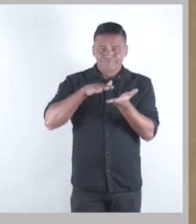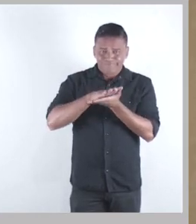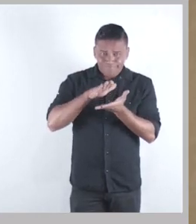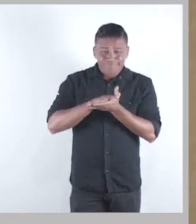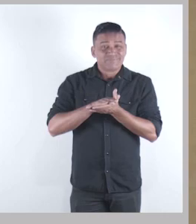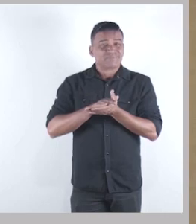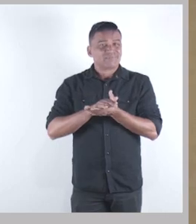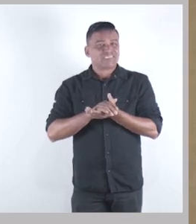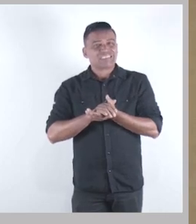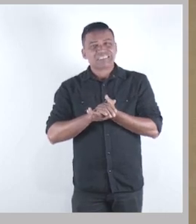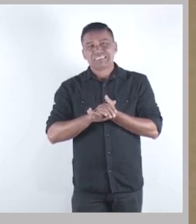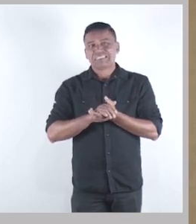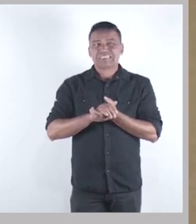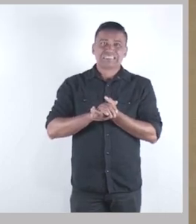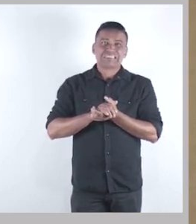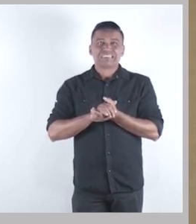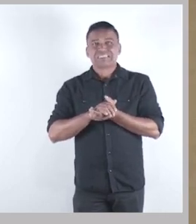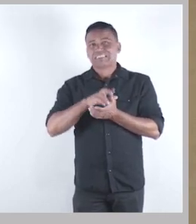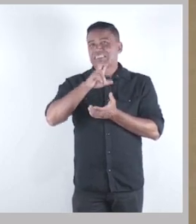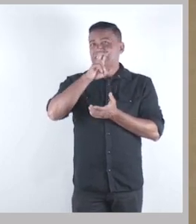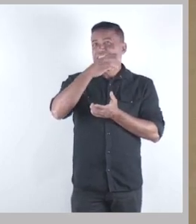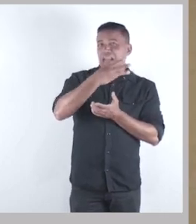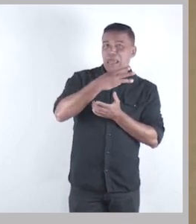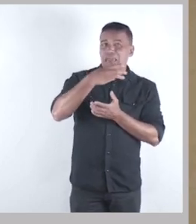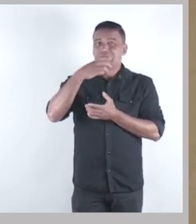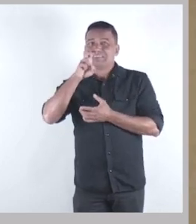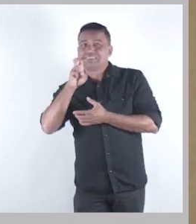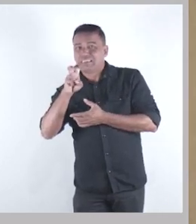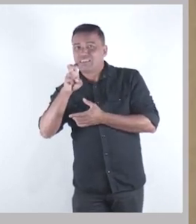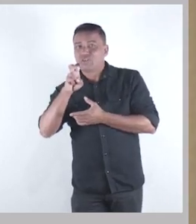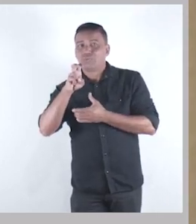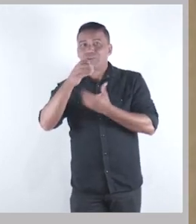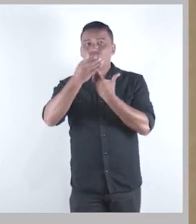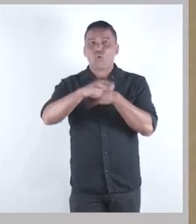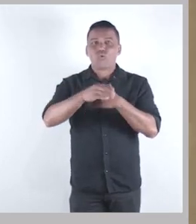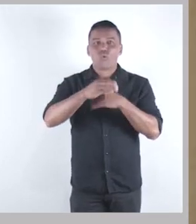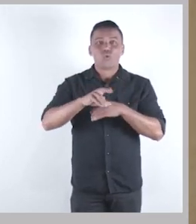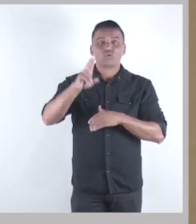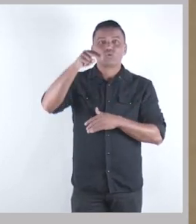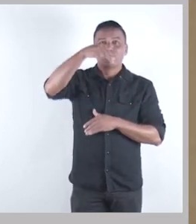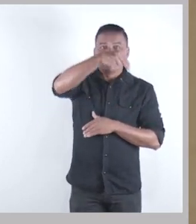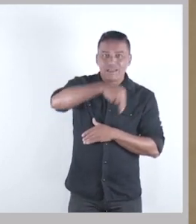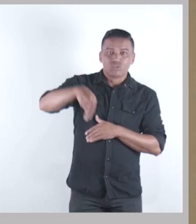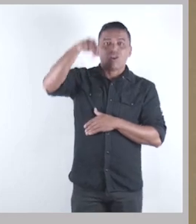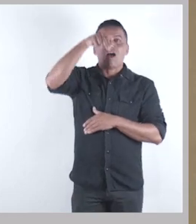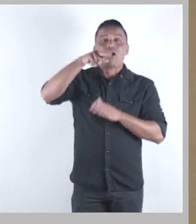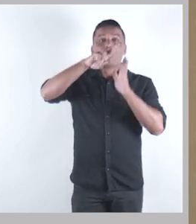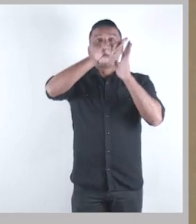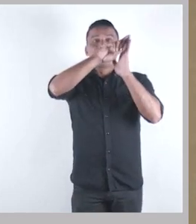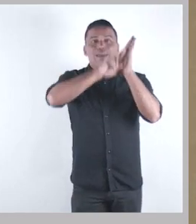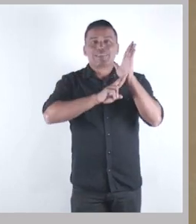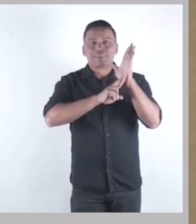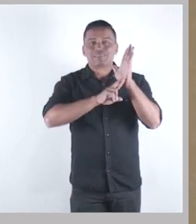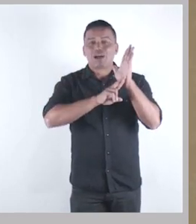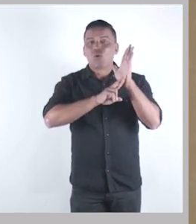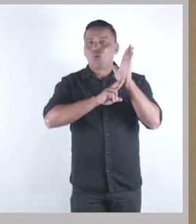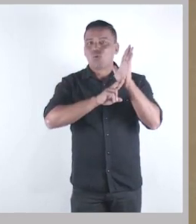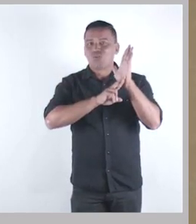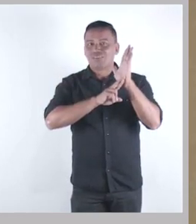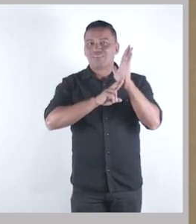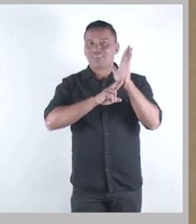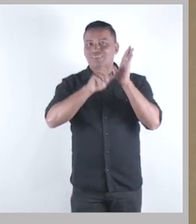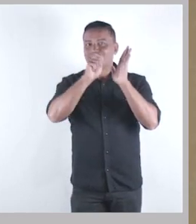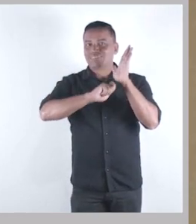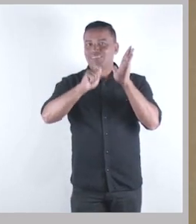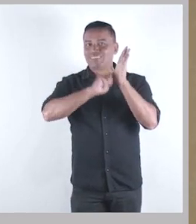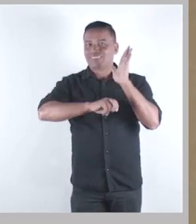tivemos umas 3 ou 5 publicações, que era um concurso nacional de redação, um concurso nacional de redação, um